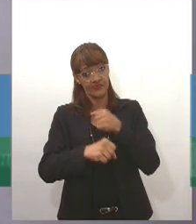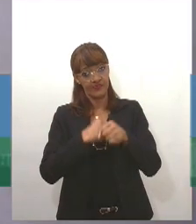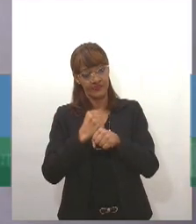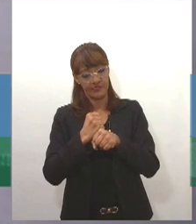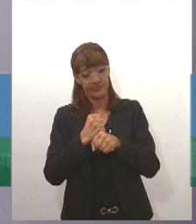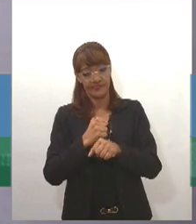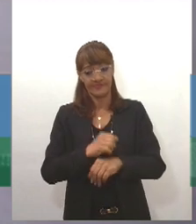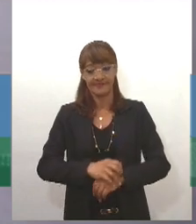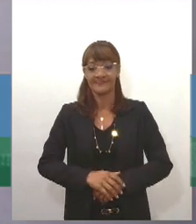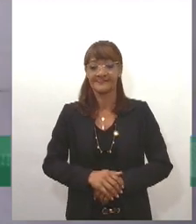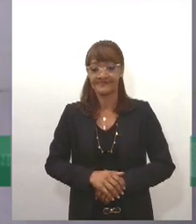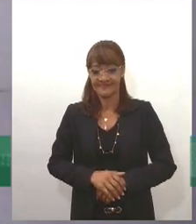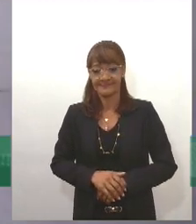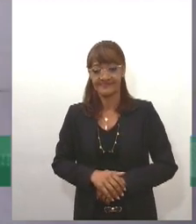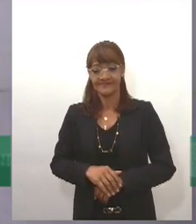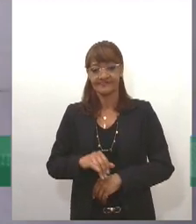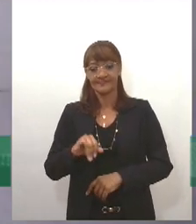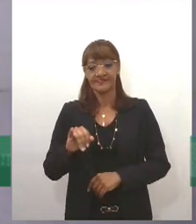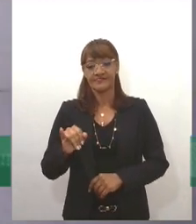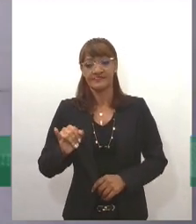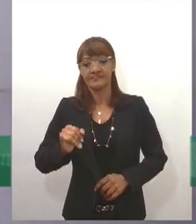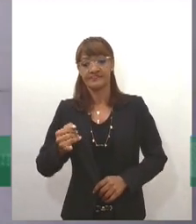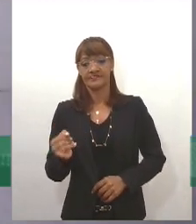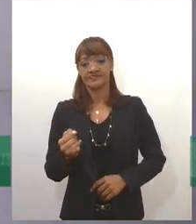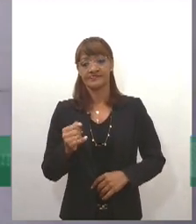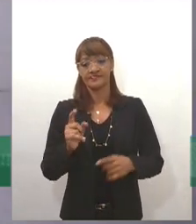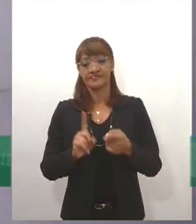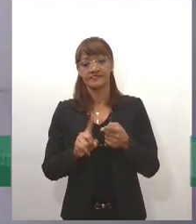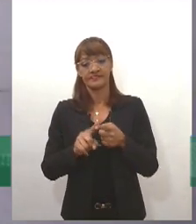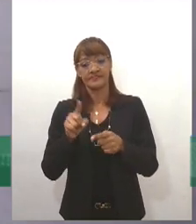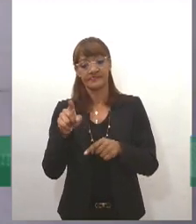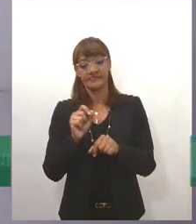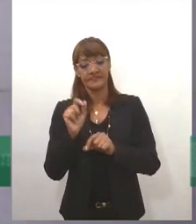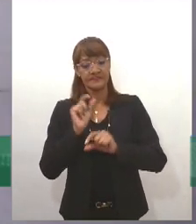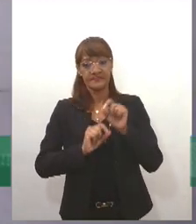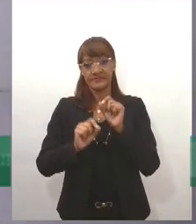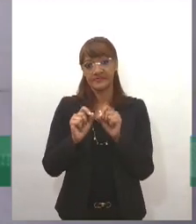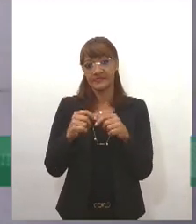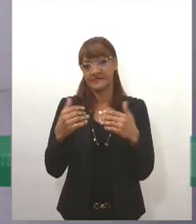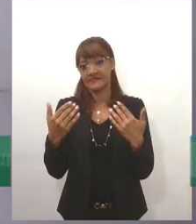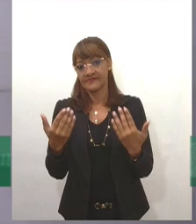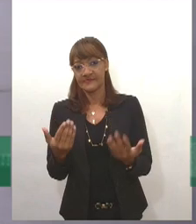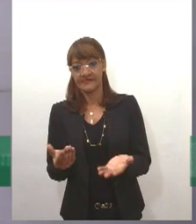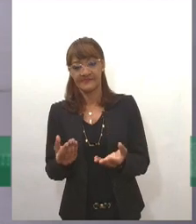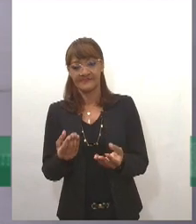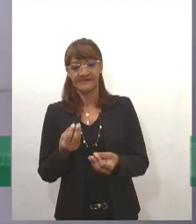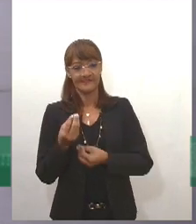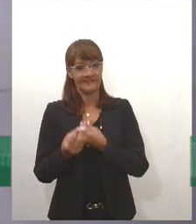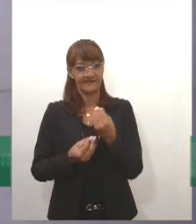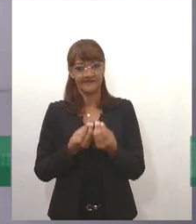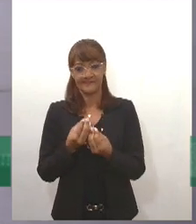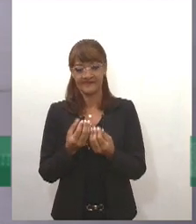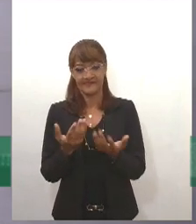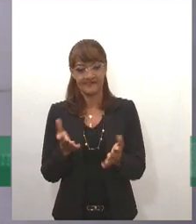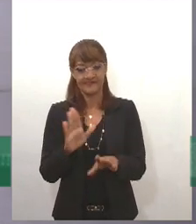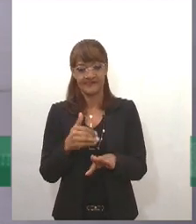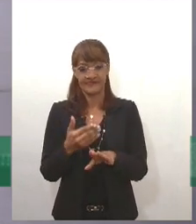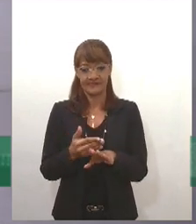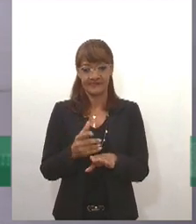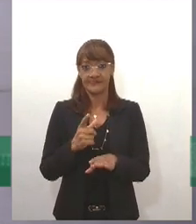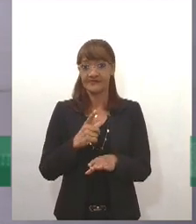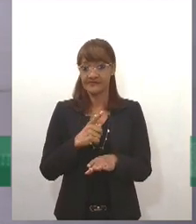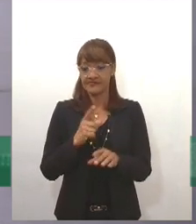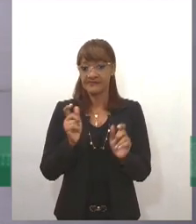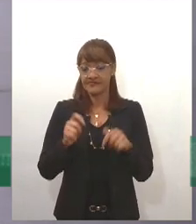aproveitando né sobre esse ponto de oneração ou desoneração Meli existe a previsão aí